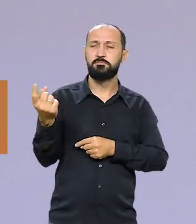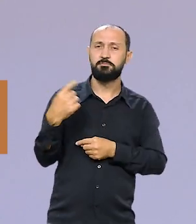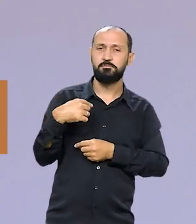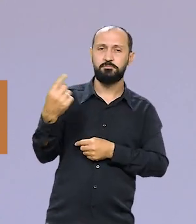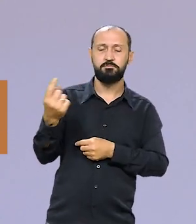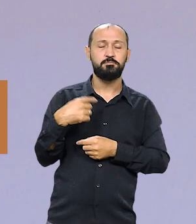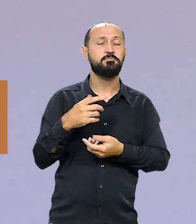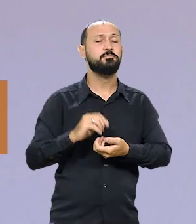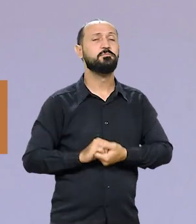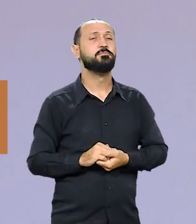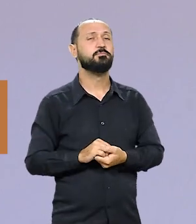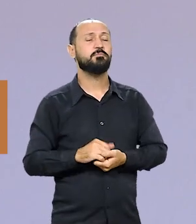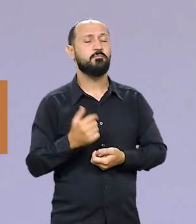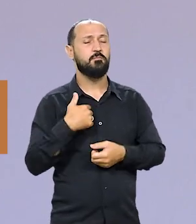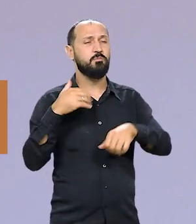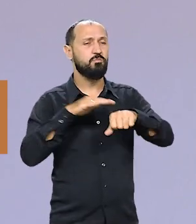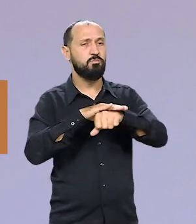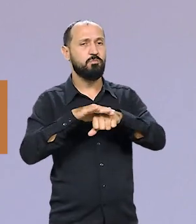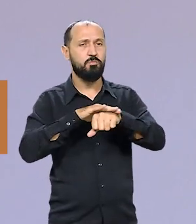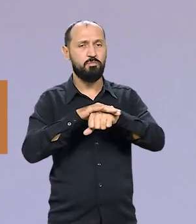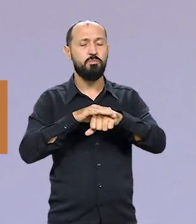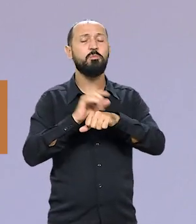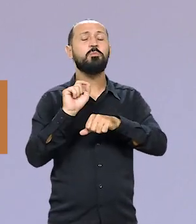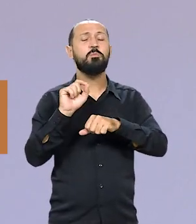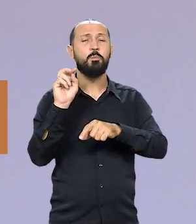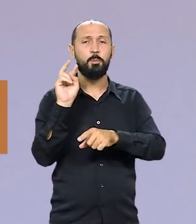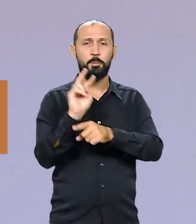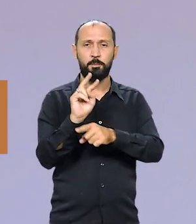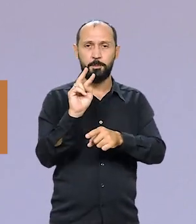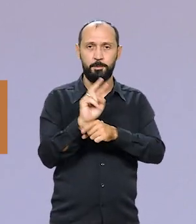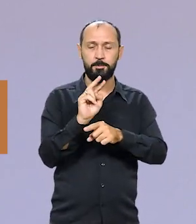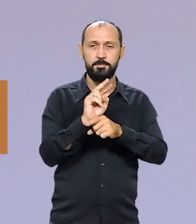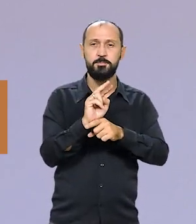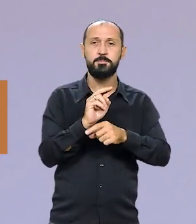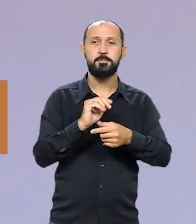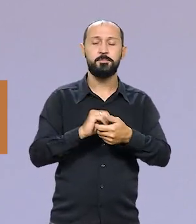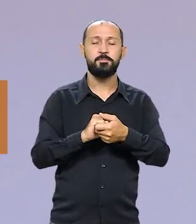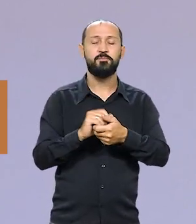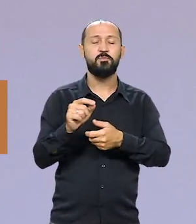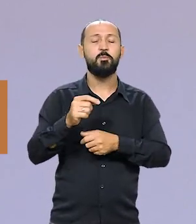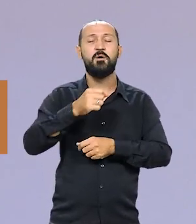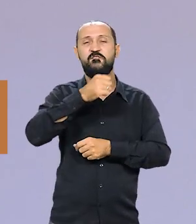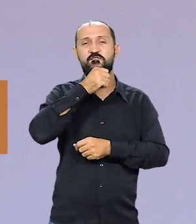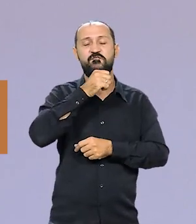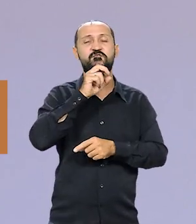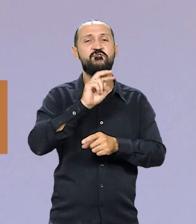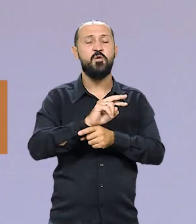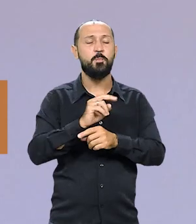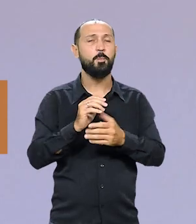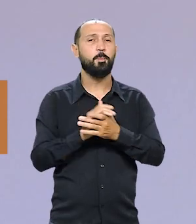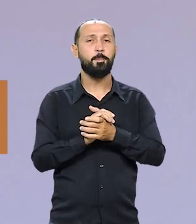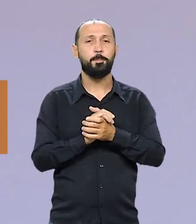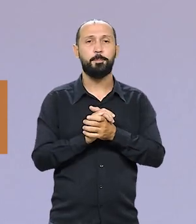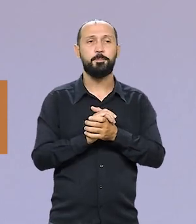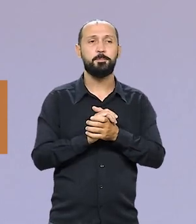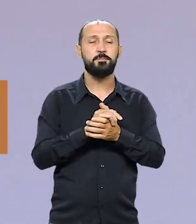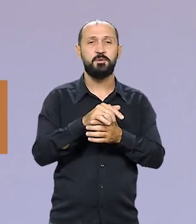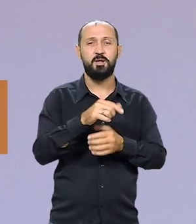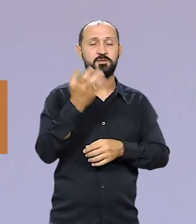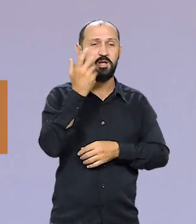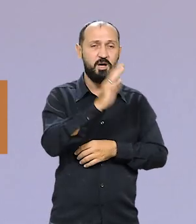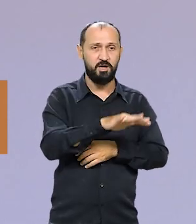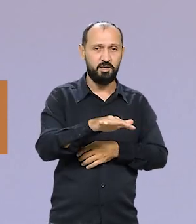situação. E eu conversando com a cuidadora, que era uma avó, a avó conta que pegou